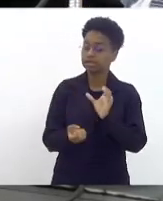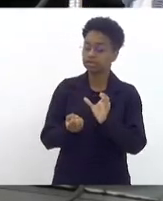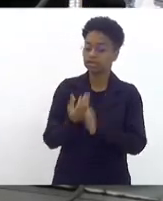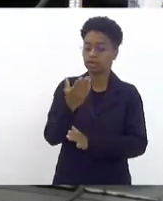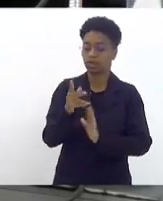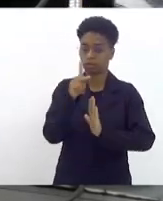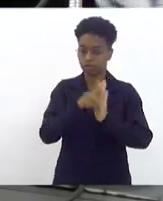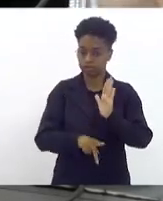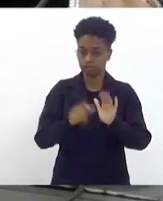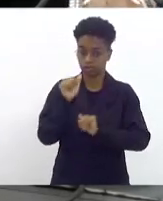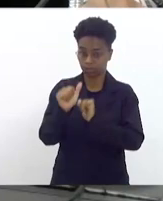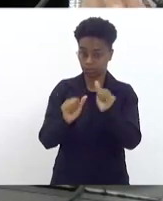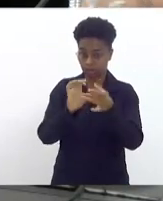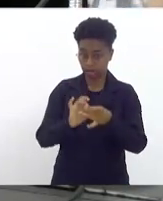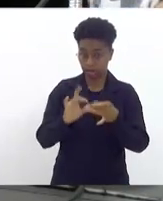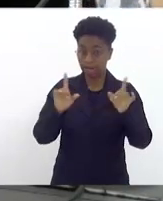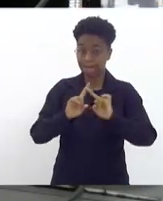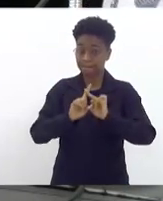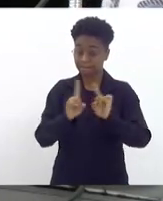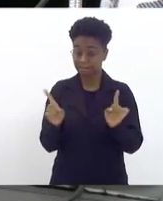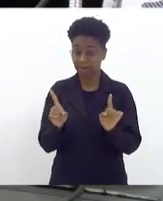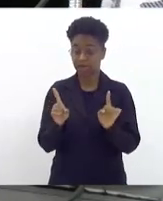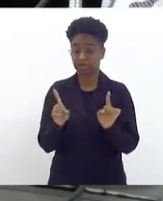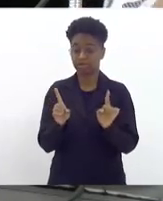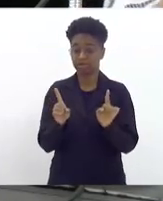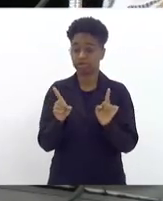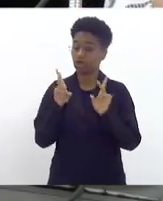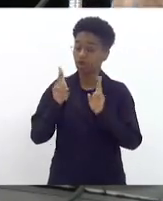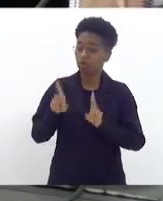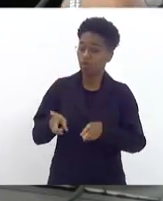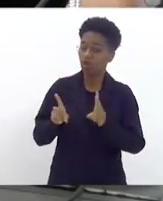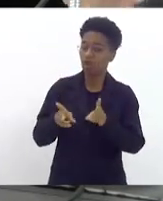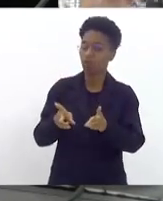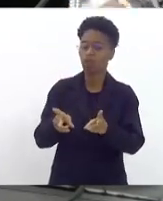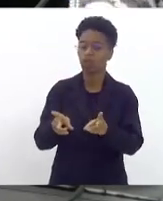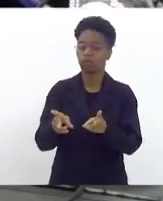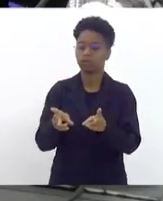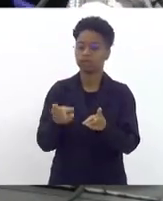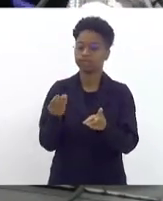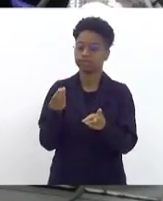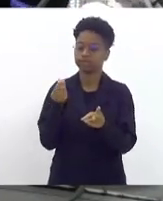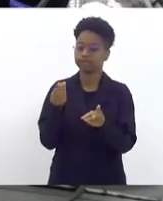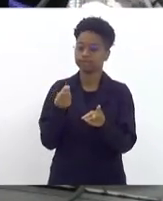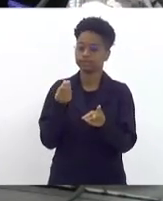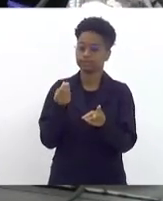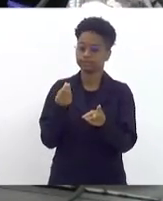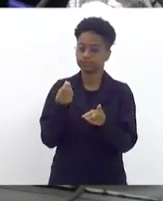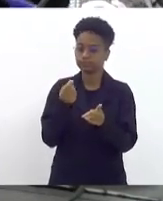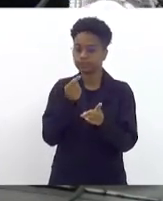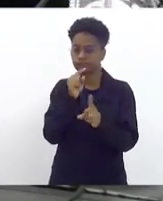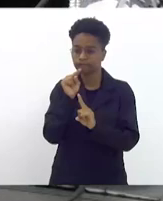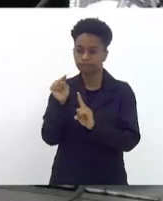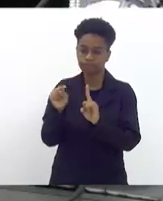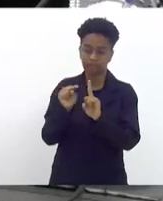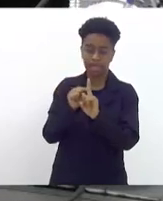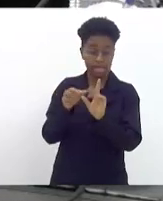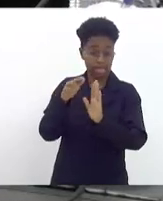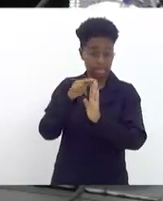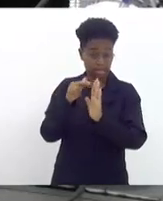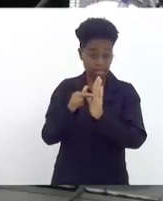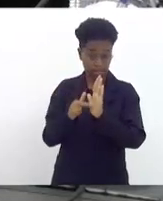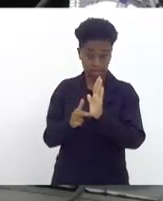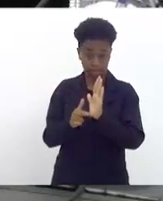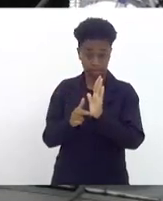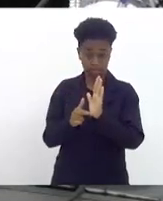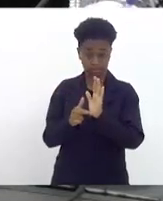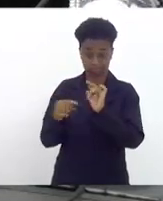mas por via transversa continuando é Pretender regulamentar O